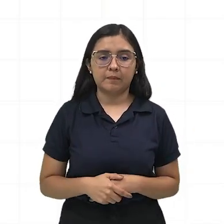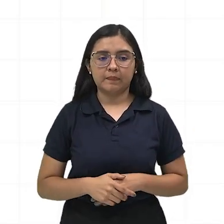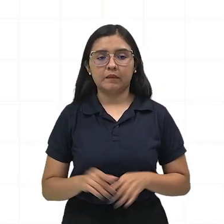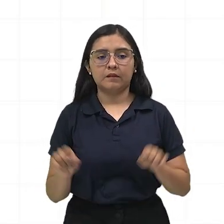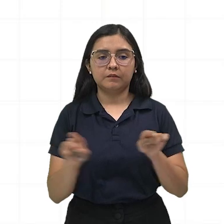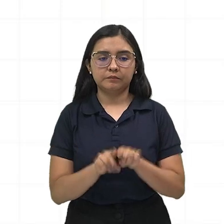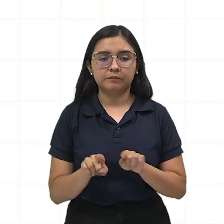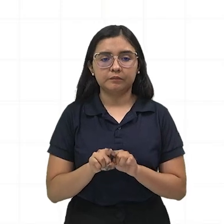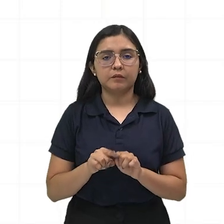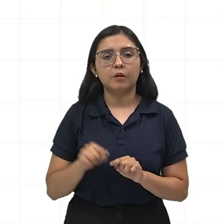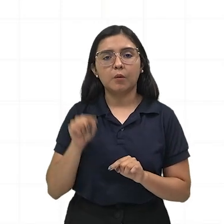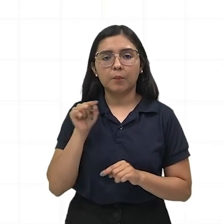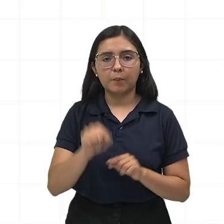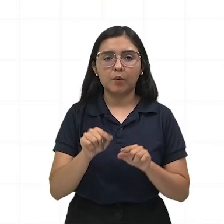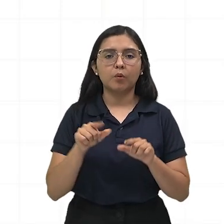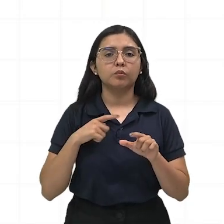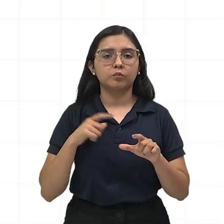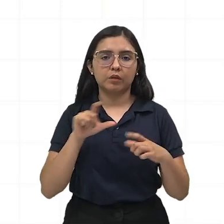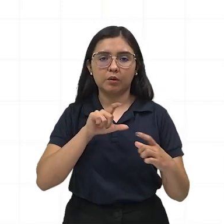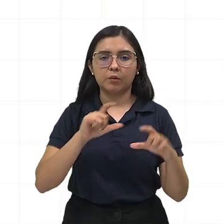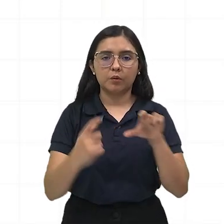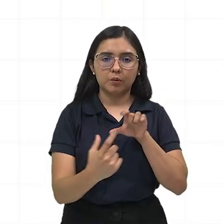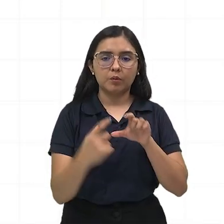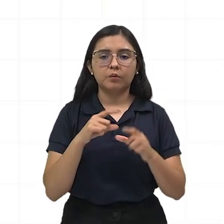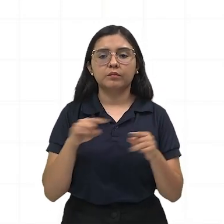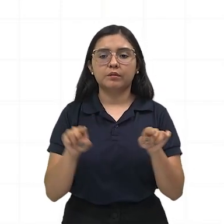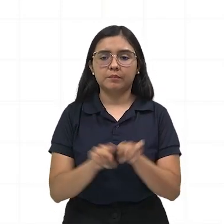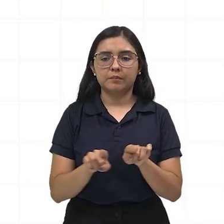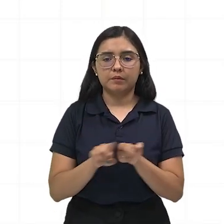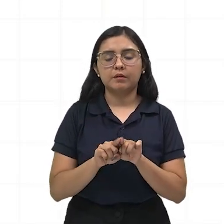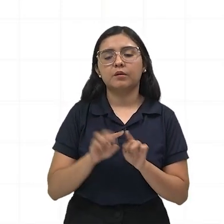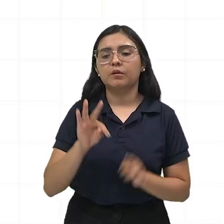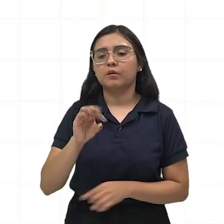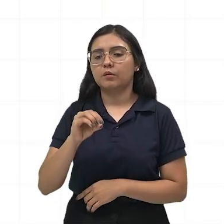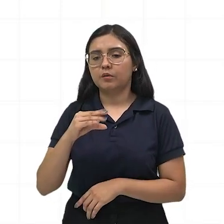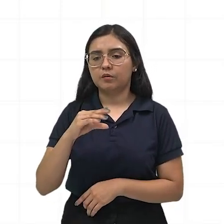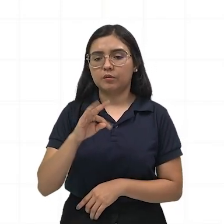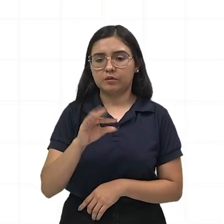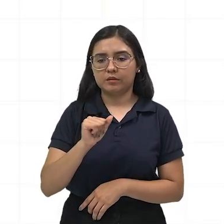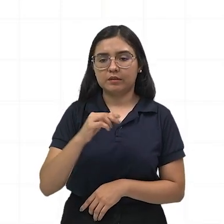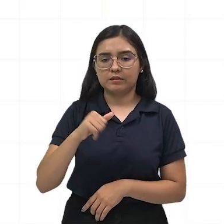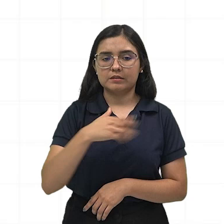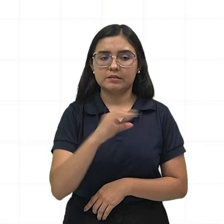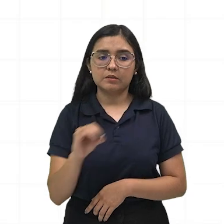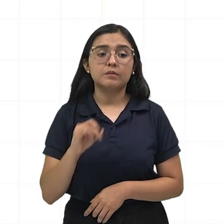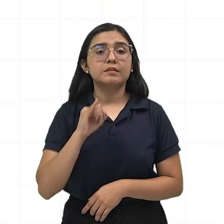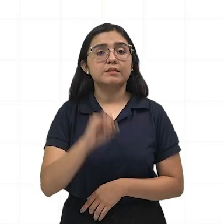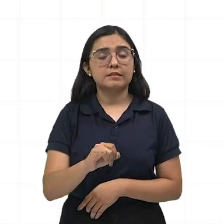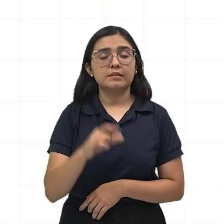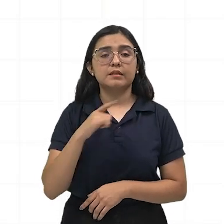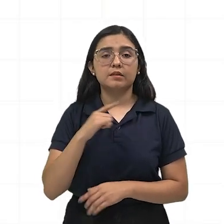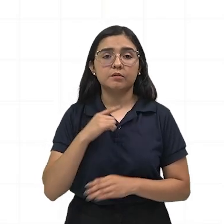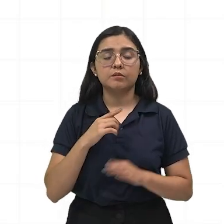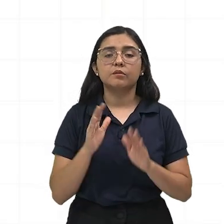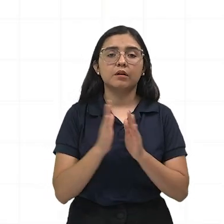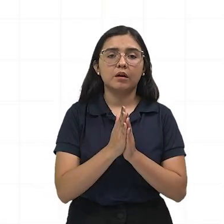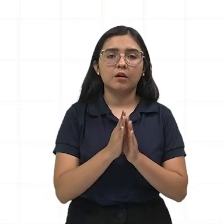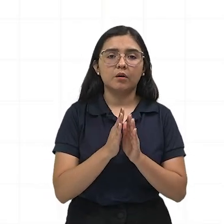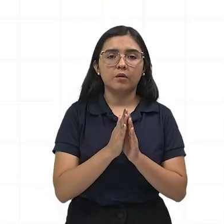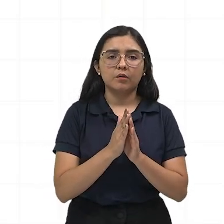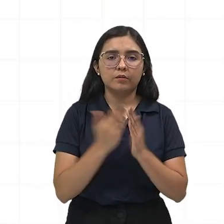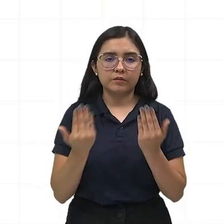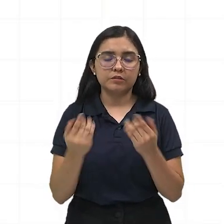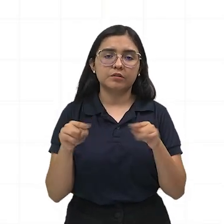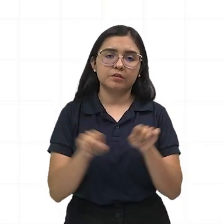girarmos em torno de um ponto, rotacionar, né, rotação. Se refletirmos a figura em relação ao eixo, estaremos